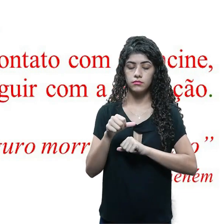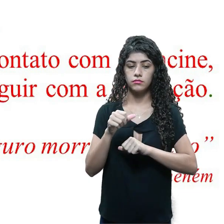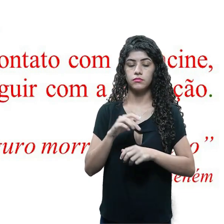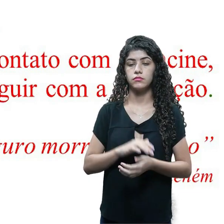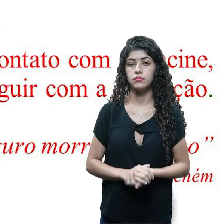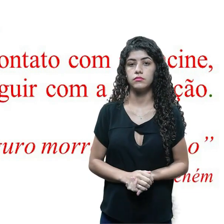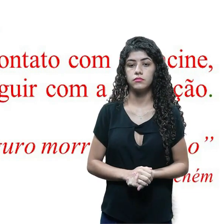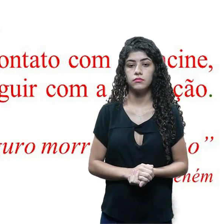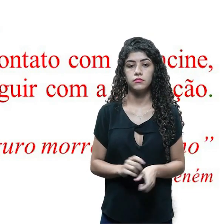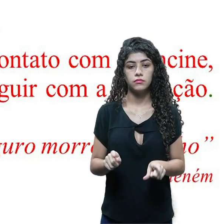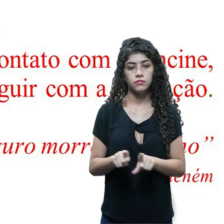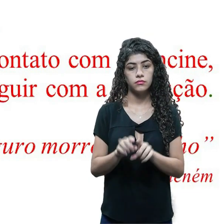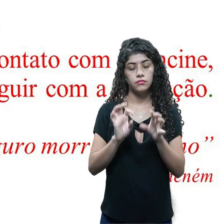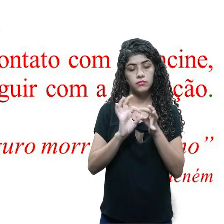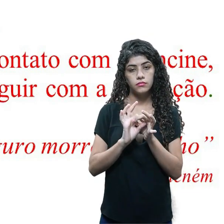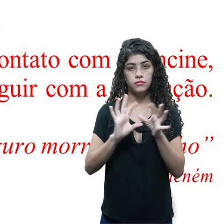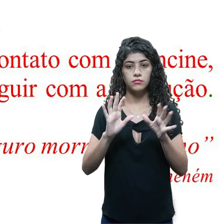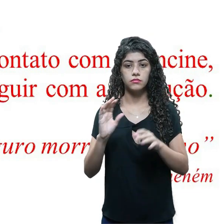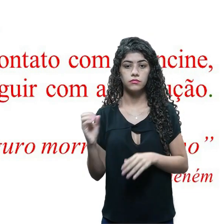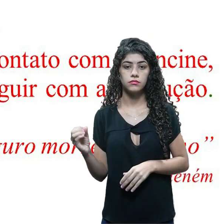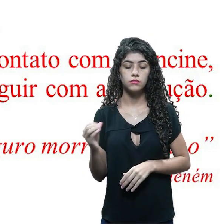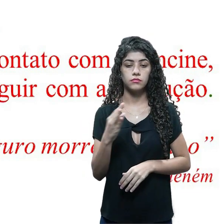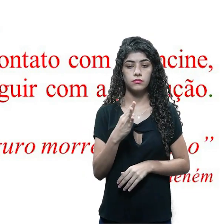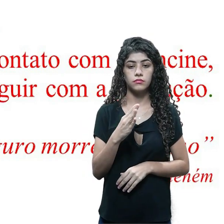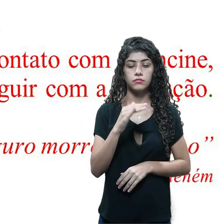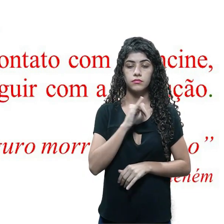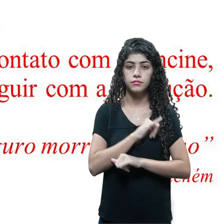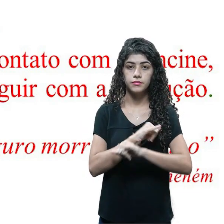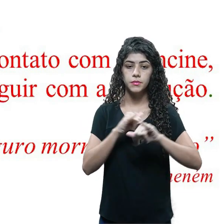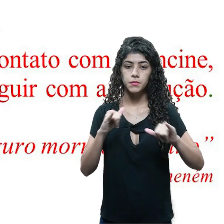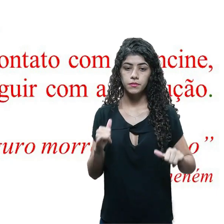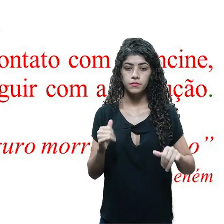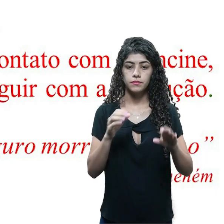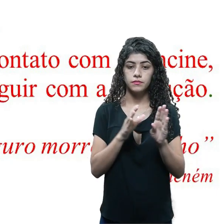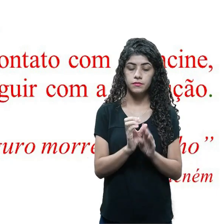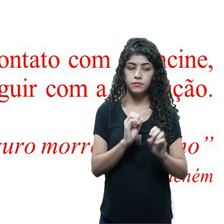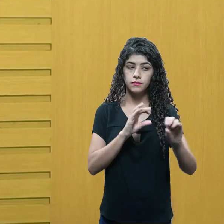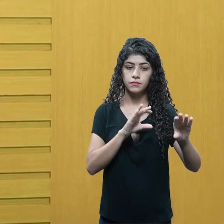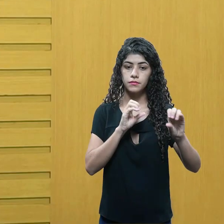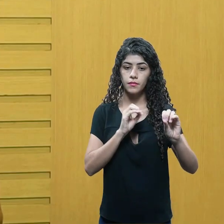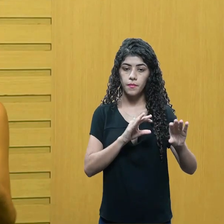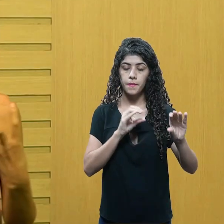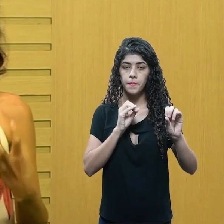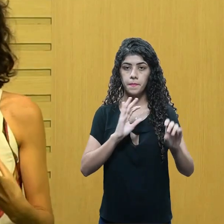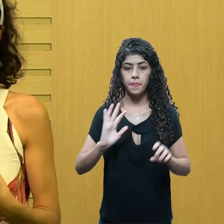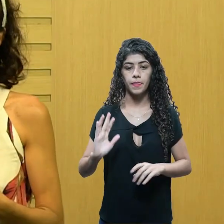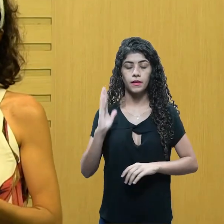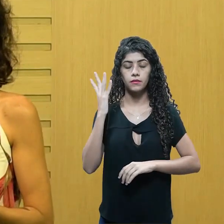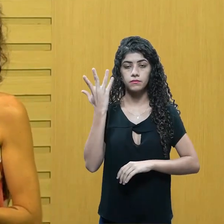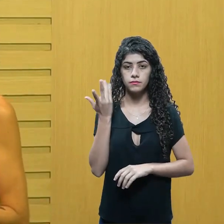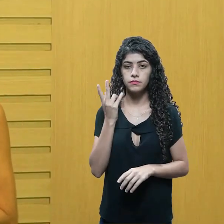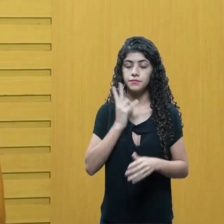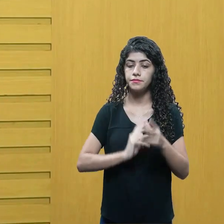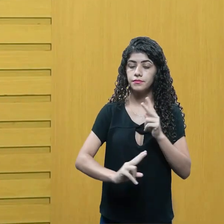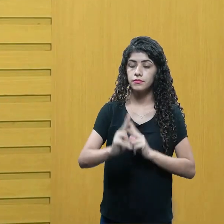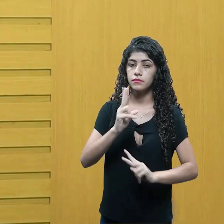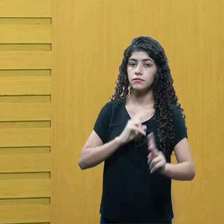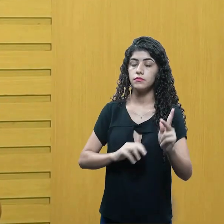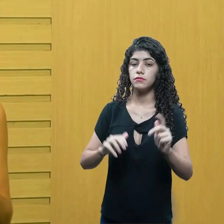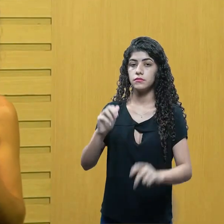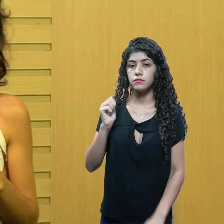à prestação de contas e disponibilização de novos formulários e manuais. Isso é algo recorrente na